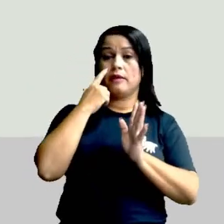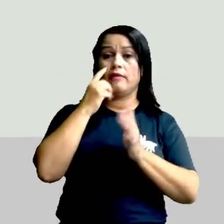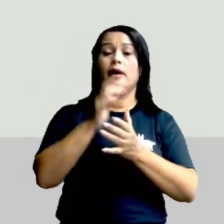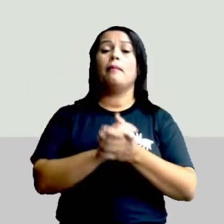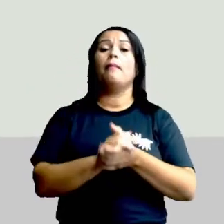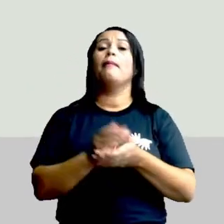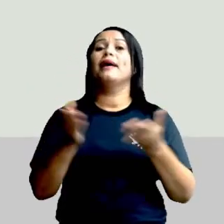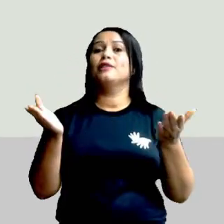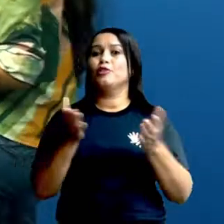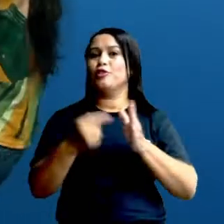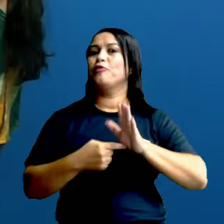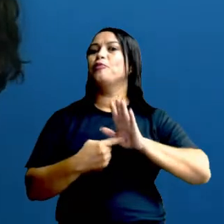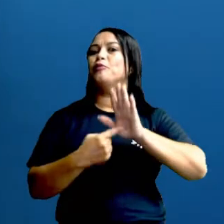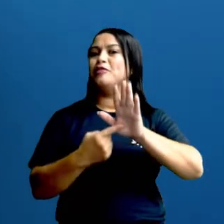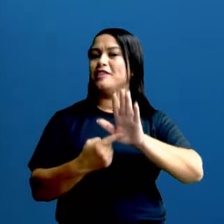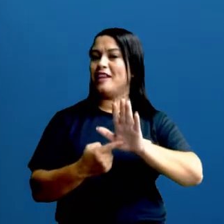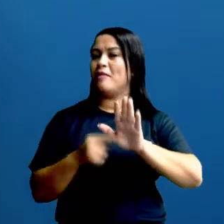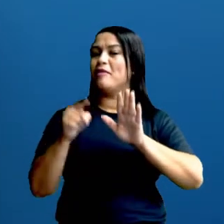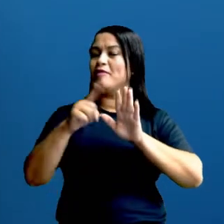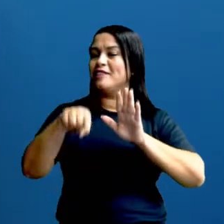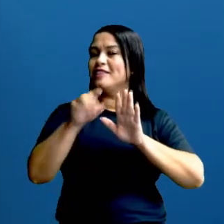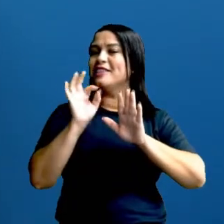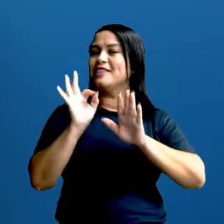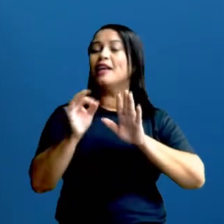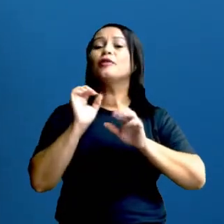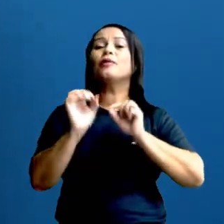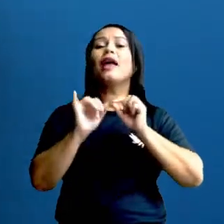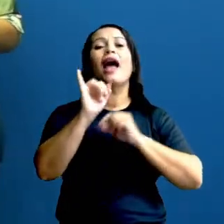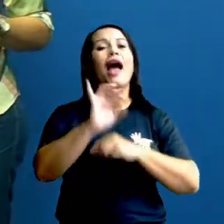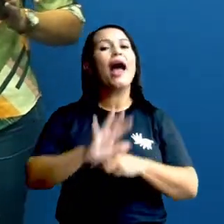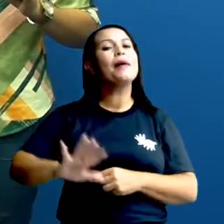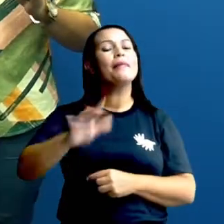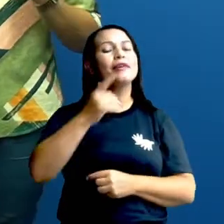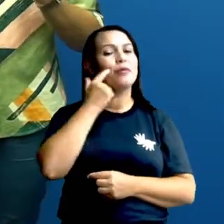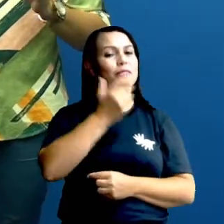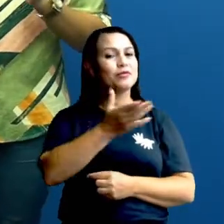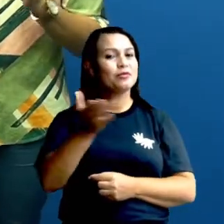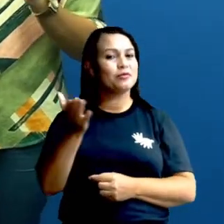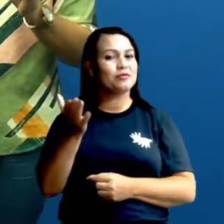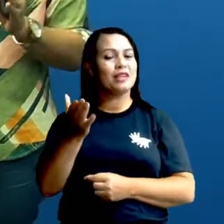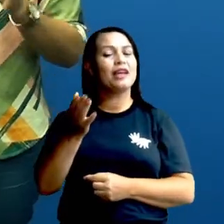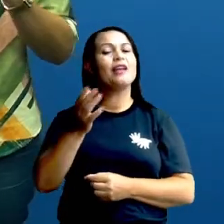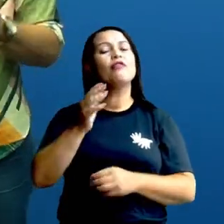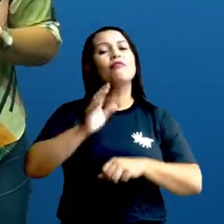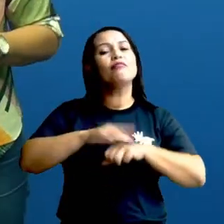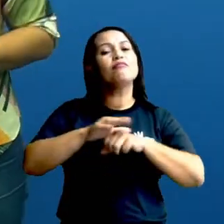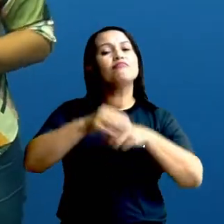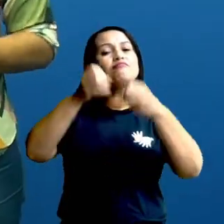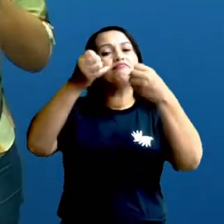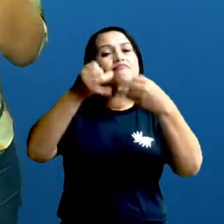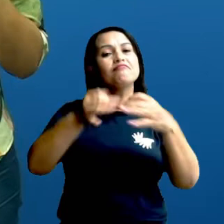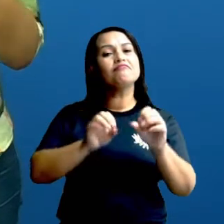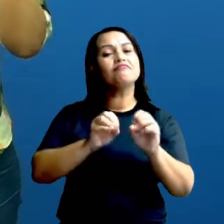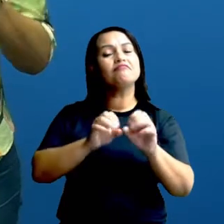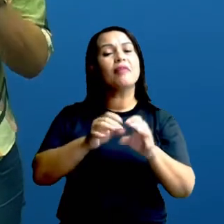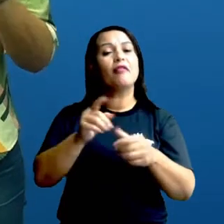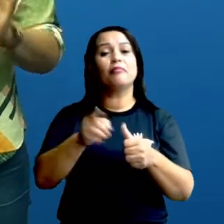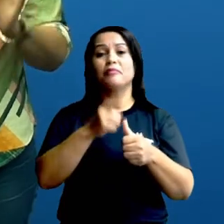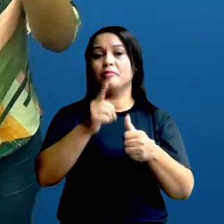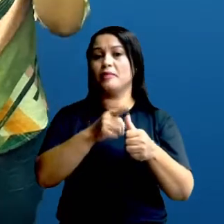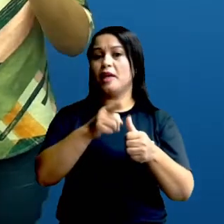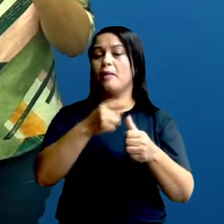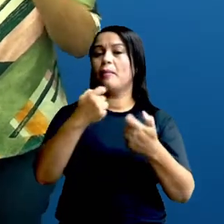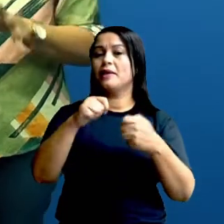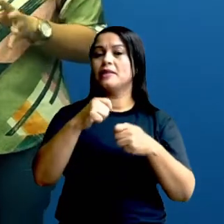mas hoje a trouxe aqui tá certo a figura pronta e vou mostrar a vocês o passo a passo como é que a gente faz primeiro